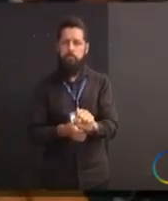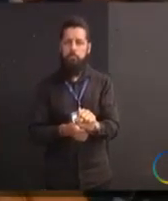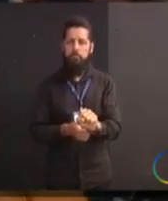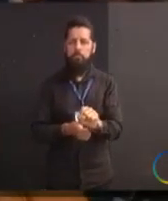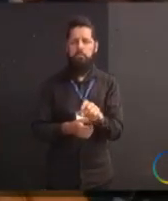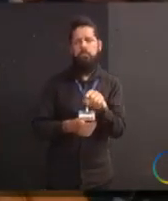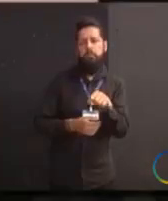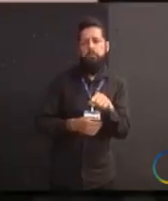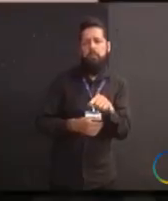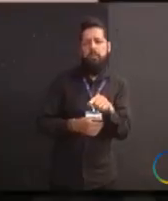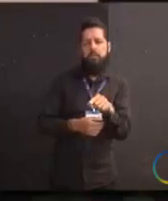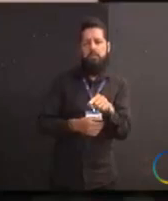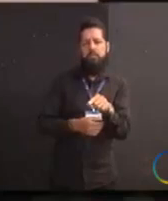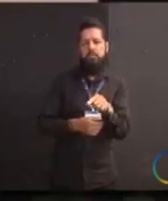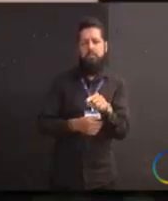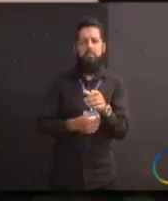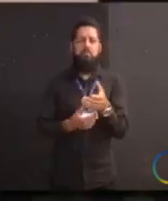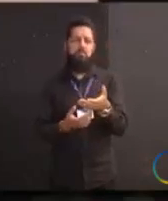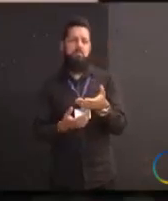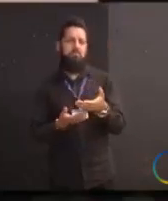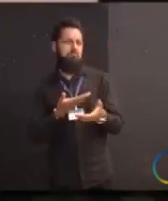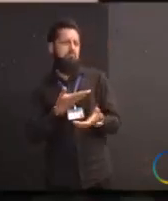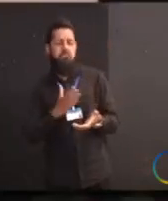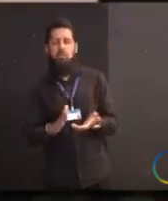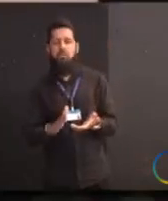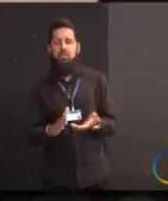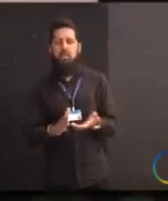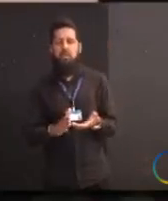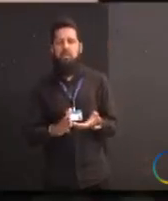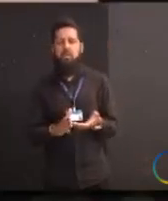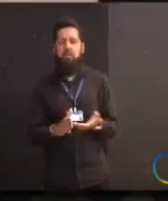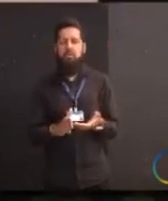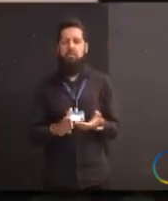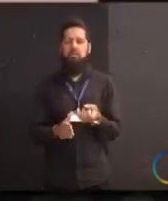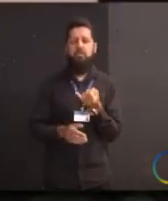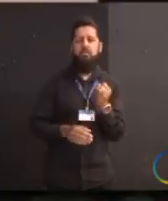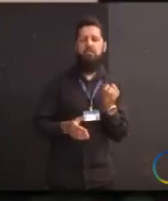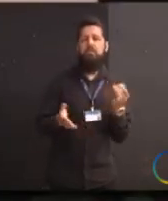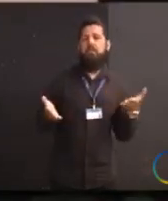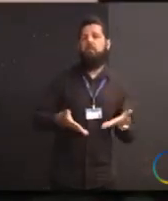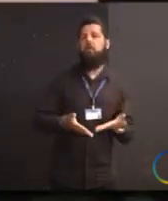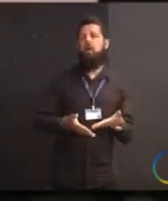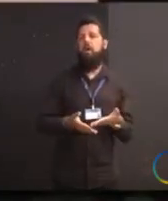nós somos moralistas, uns mais,